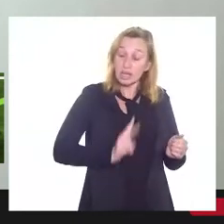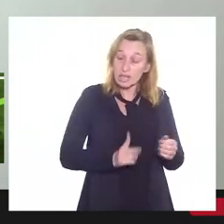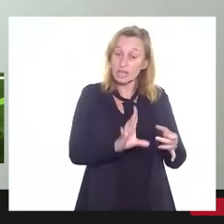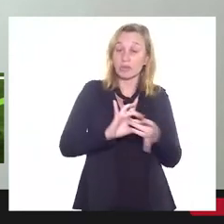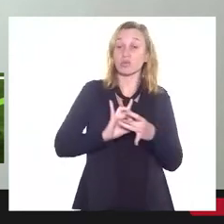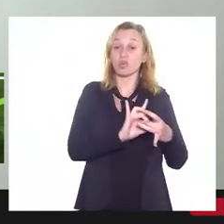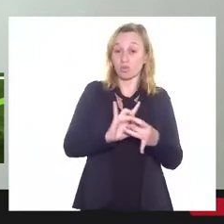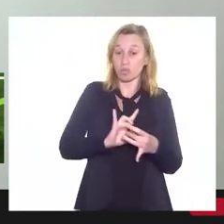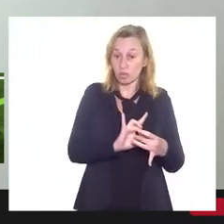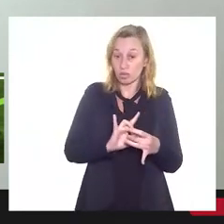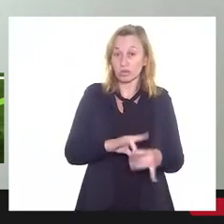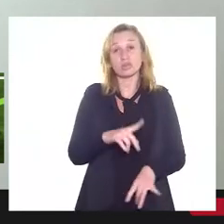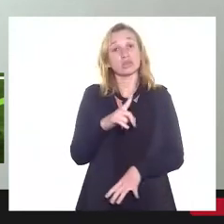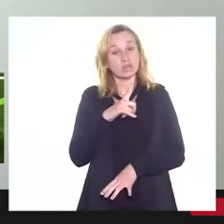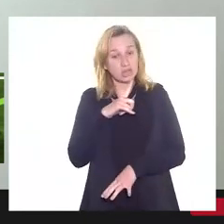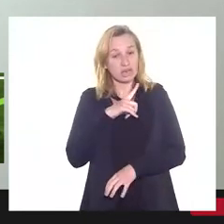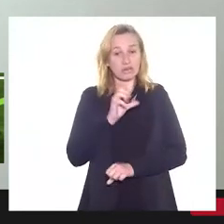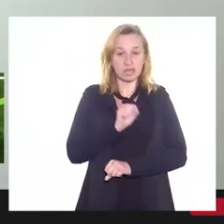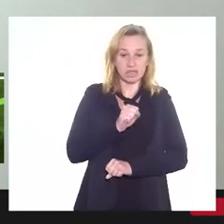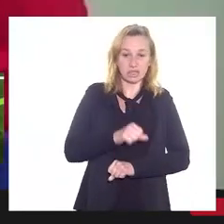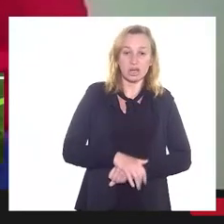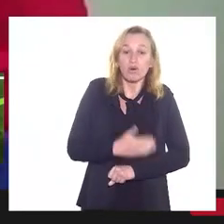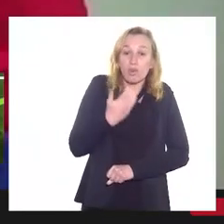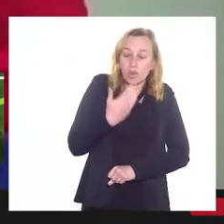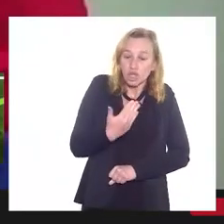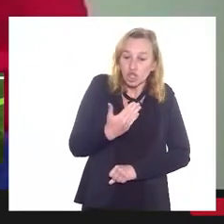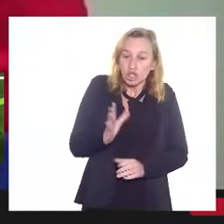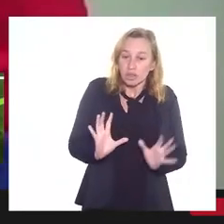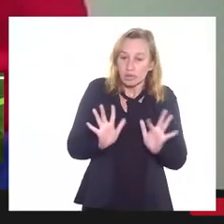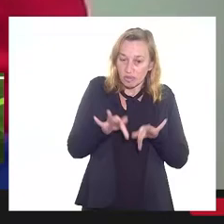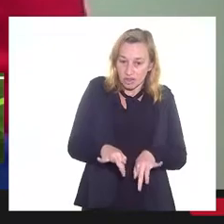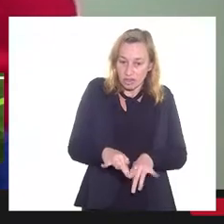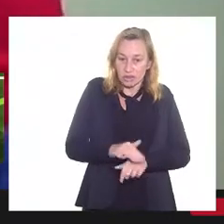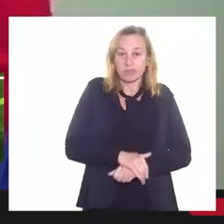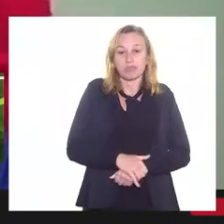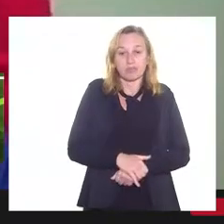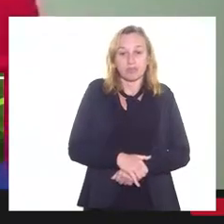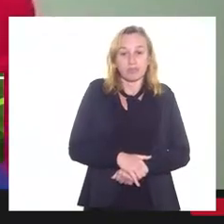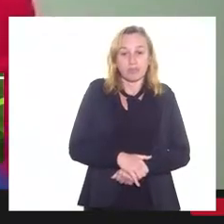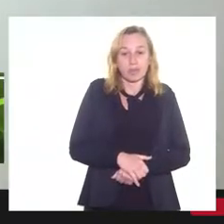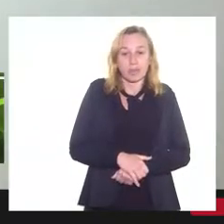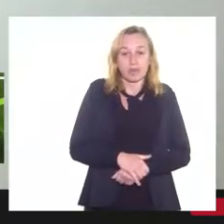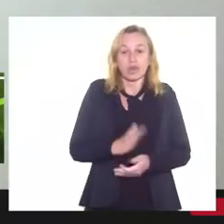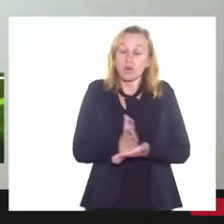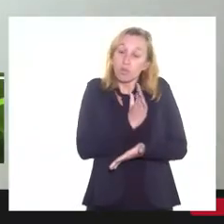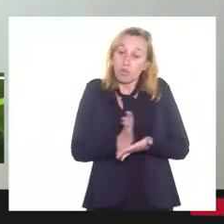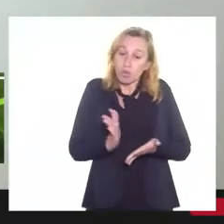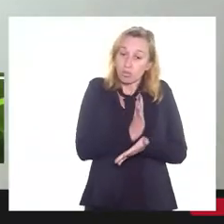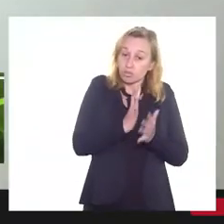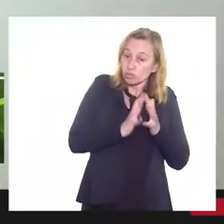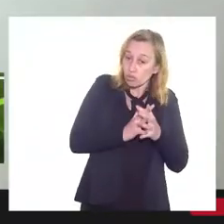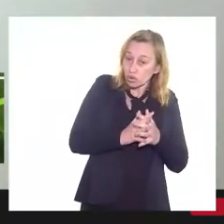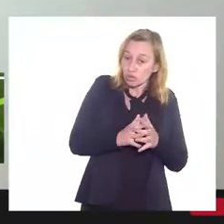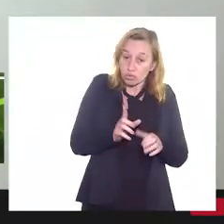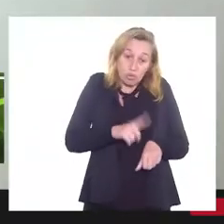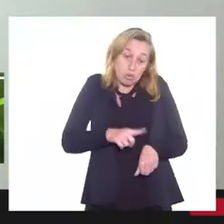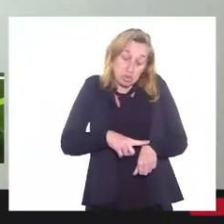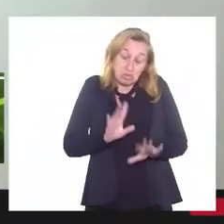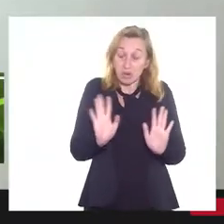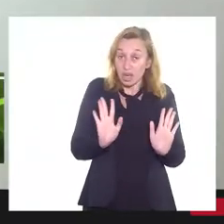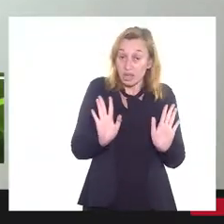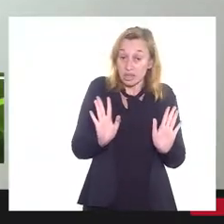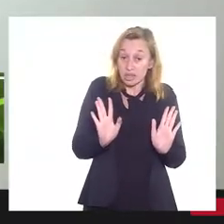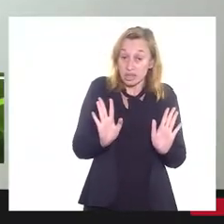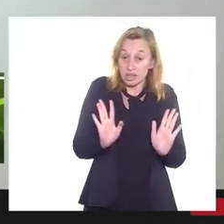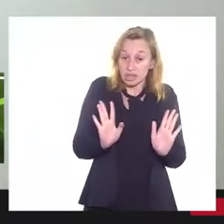harmônico e o Augusto pediu para senhora o alguns conflito do homem em dados